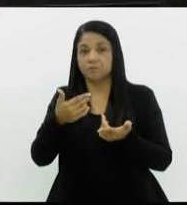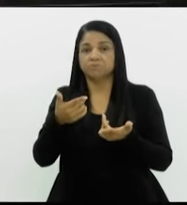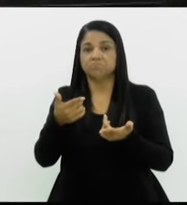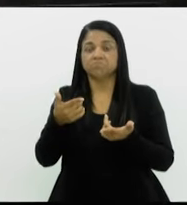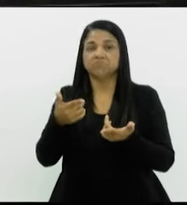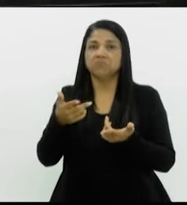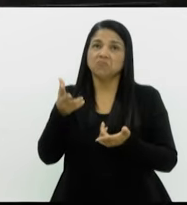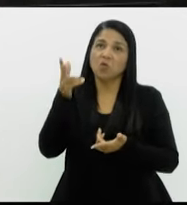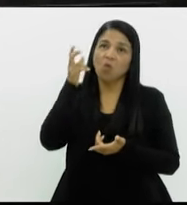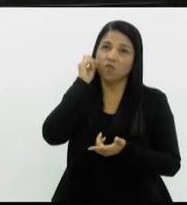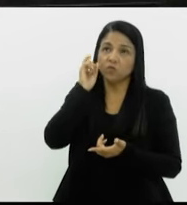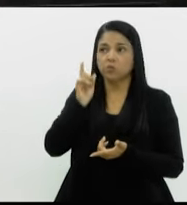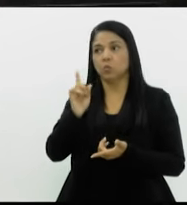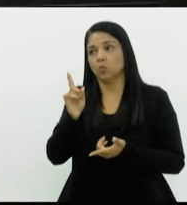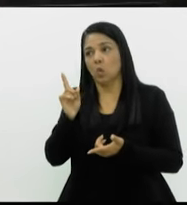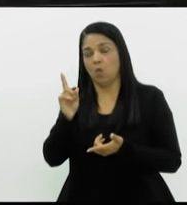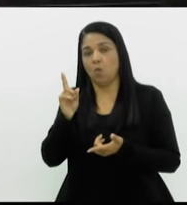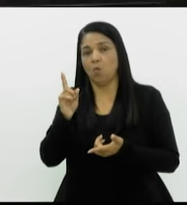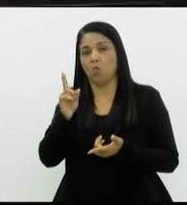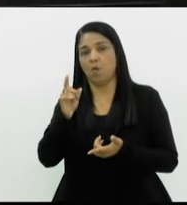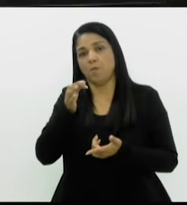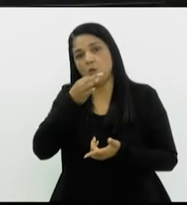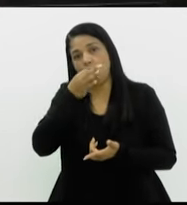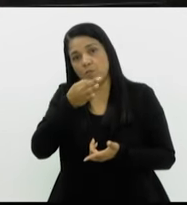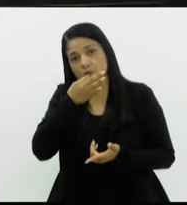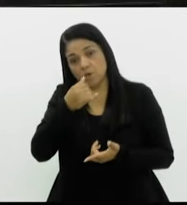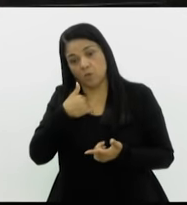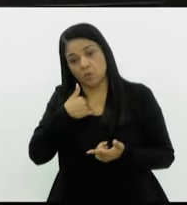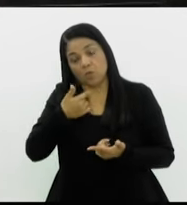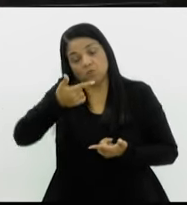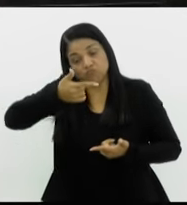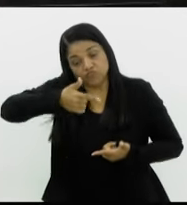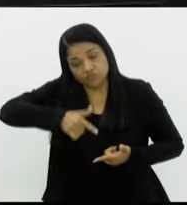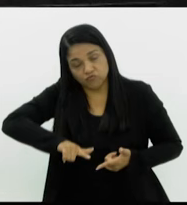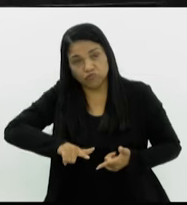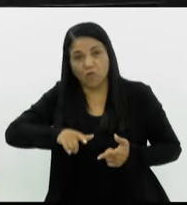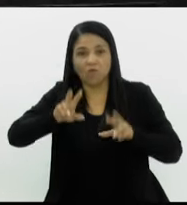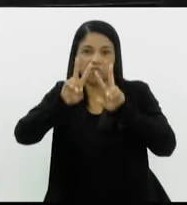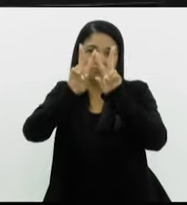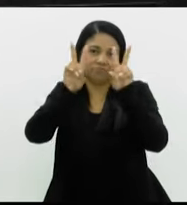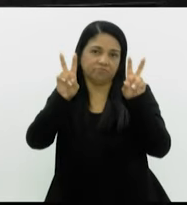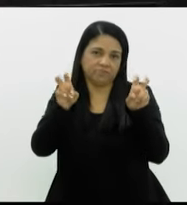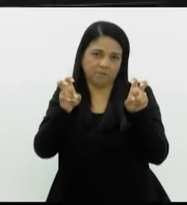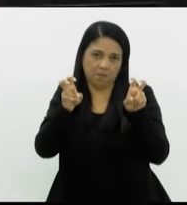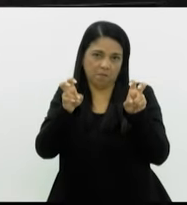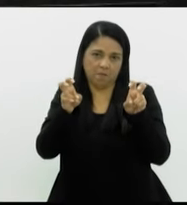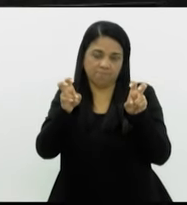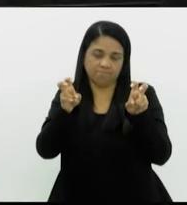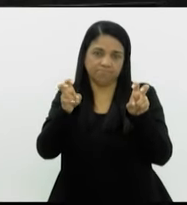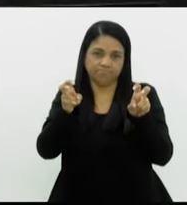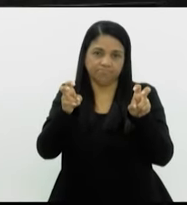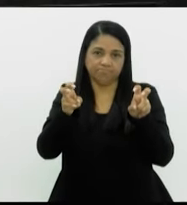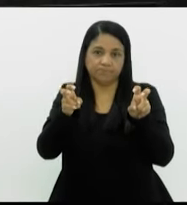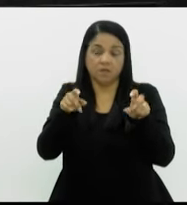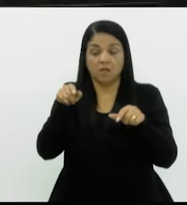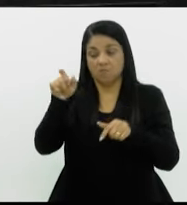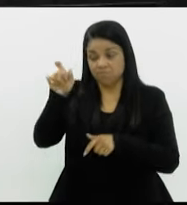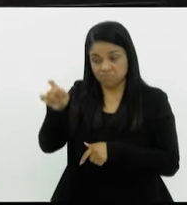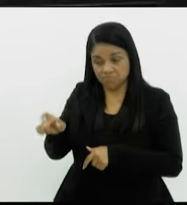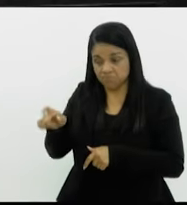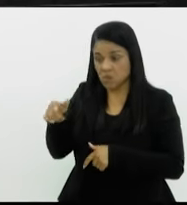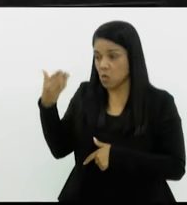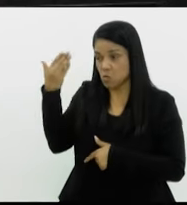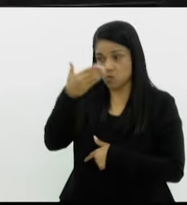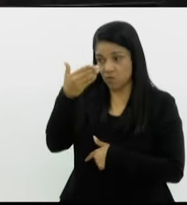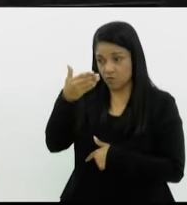a minha posição, eu resolvi repeti-la, né, porque o senhor não estava aqui, mas isso não estava,